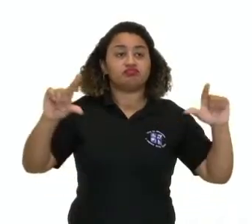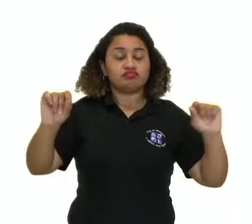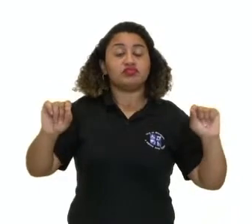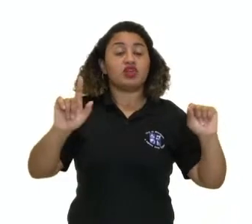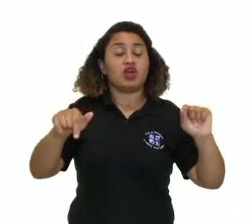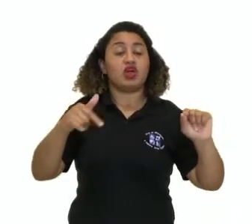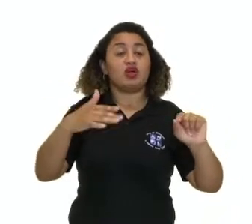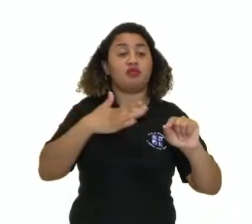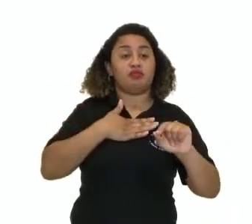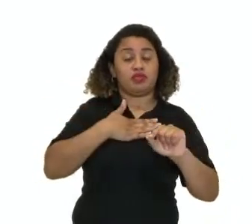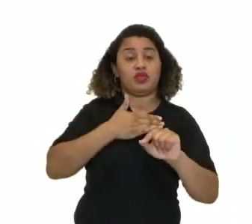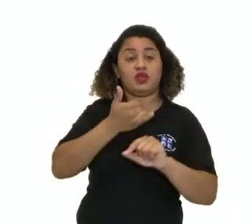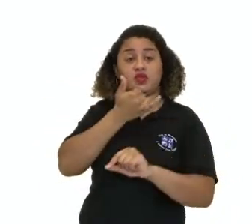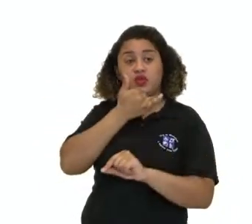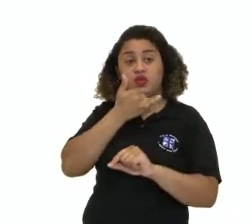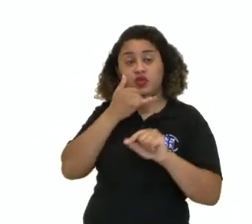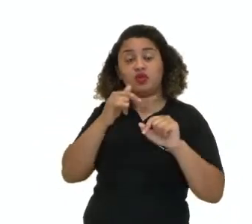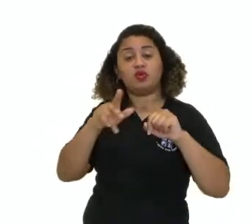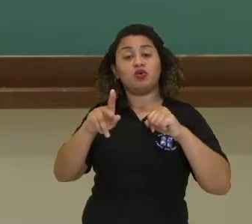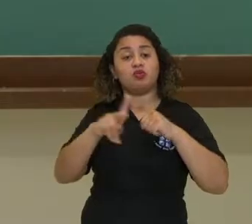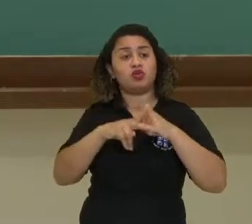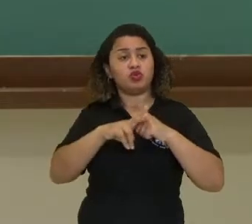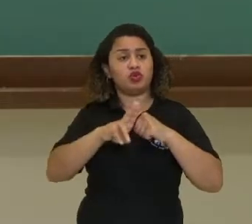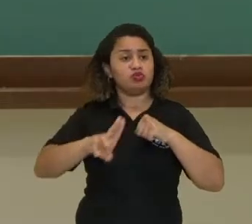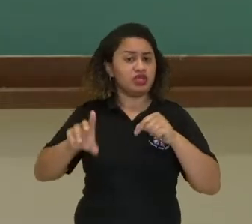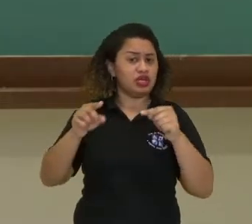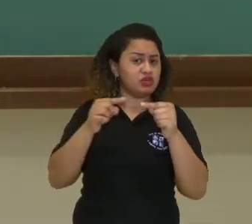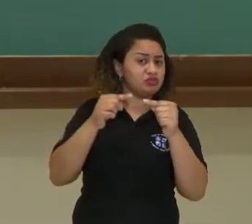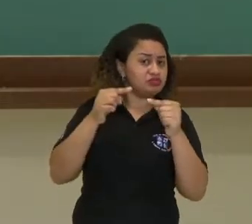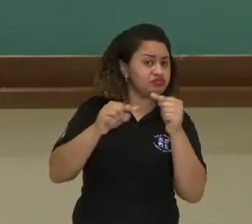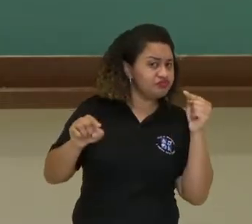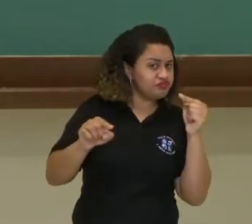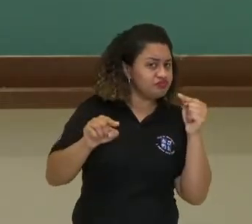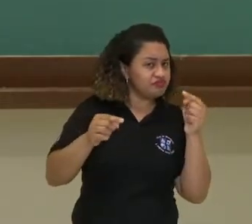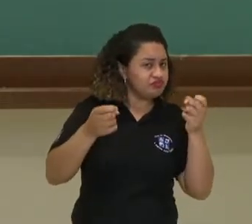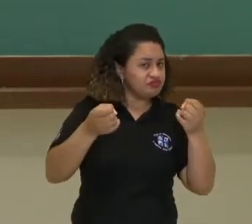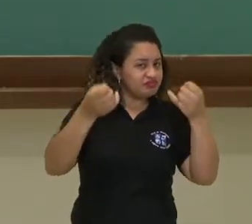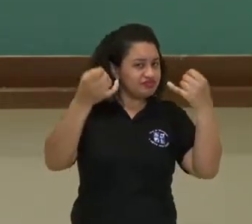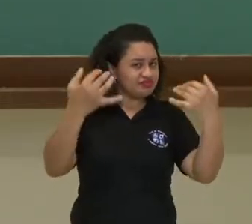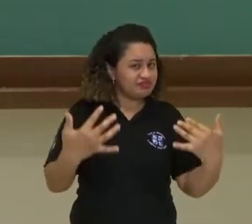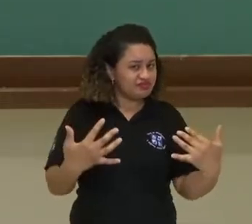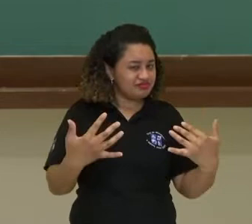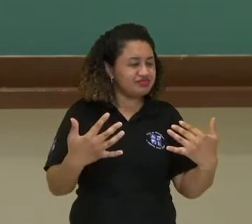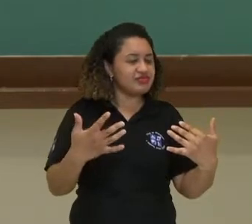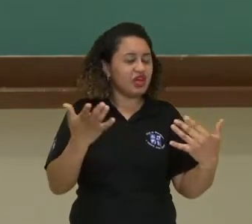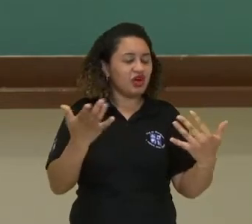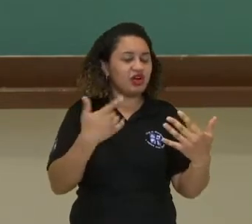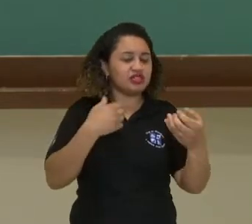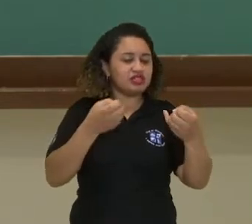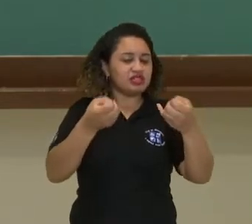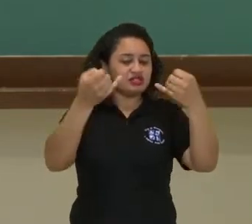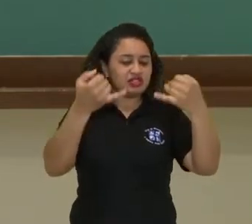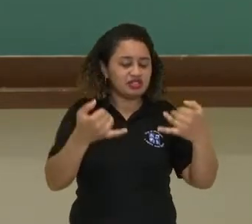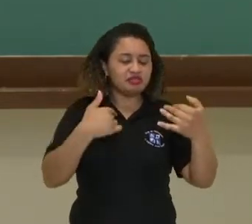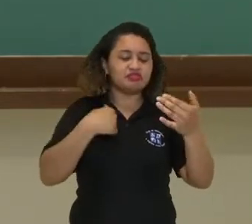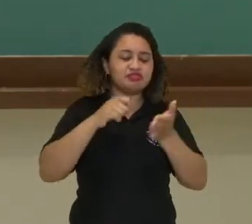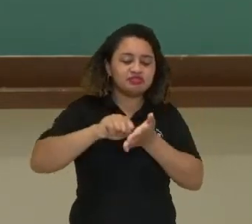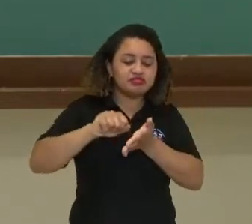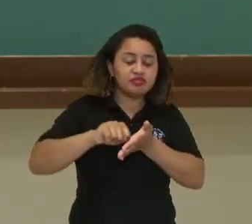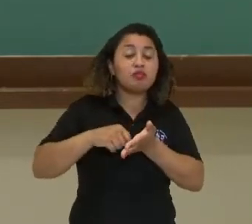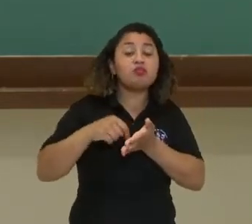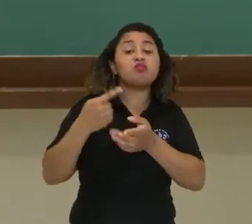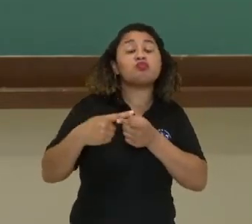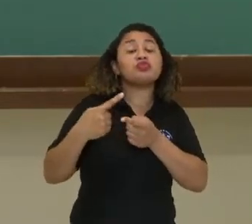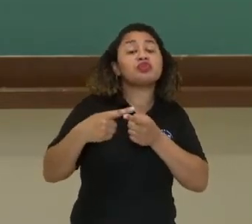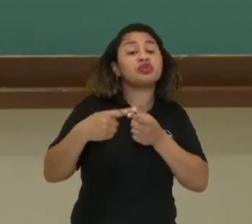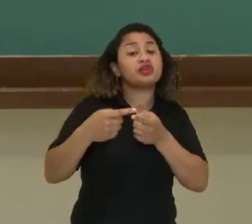desculpe, o pronome destacado foi usado de acordo com a norma culta? Comente. Você vai comentar e vai dizer o porquê e